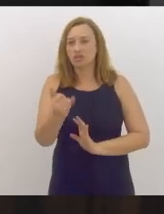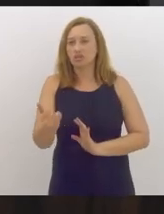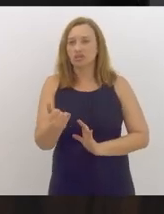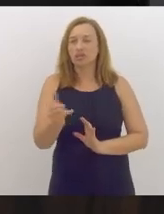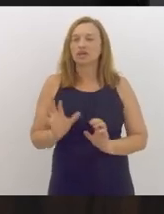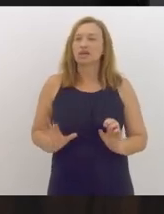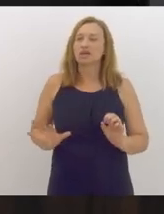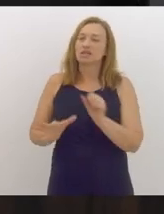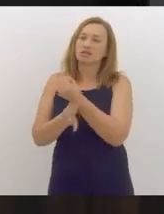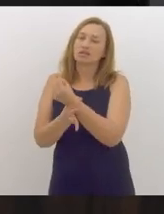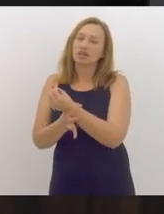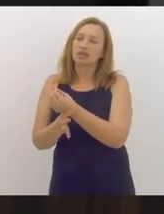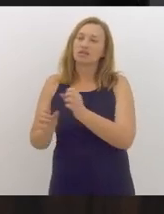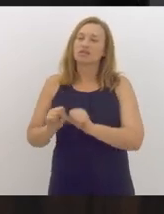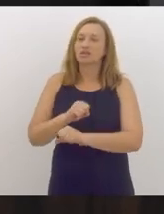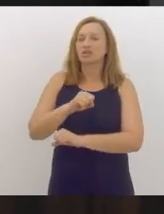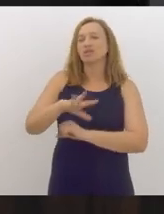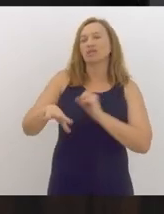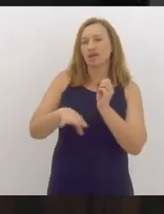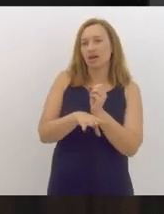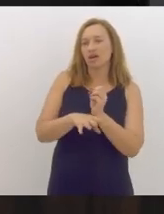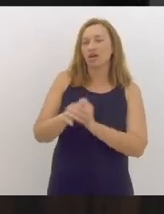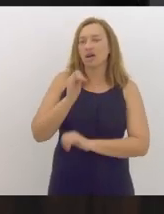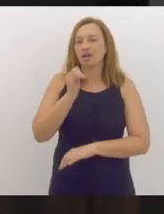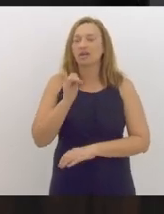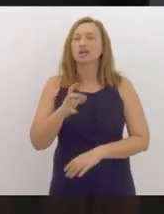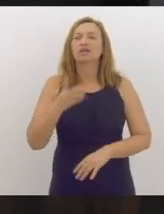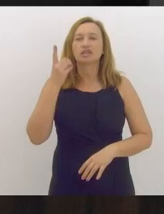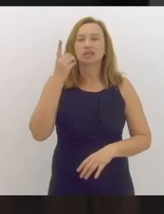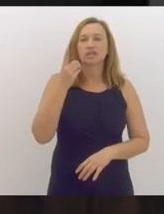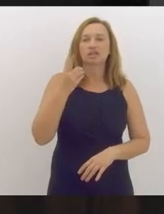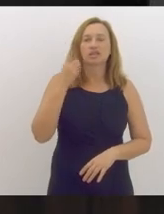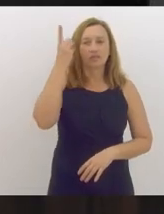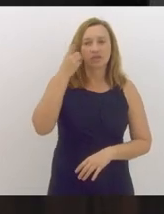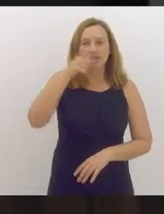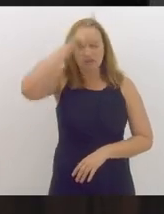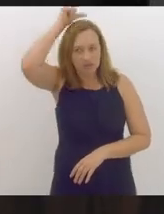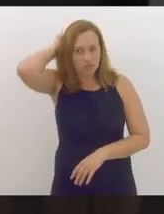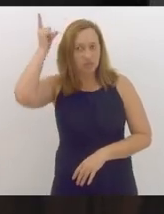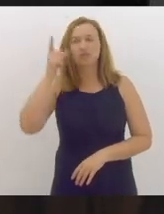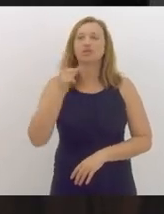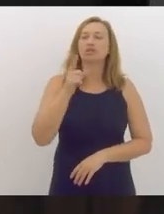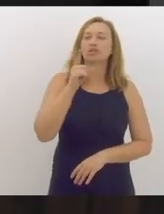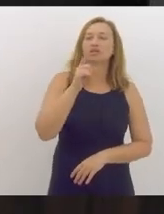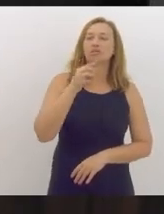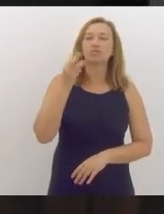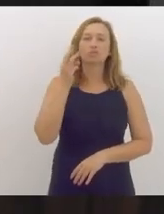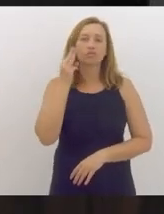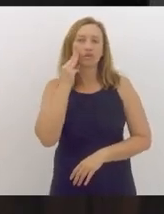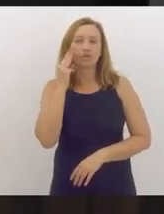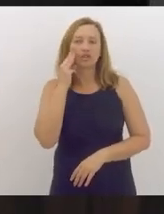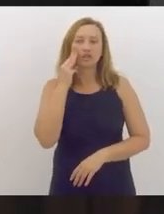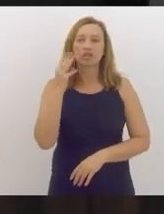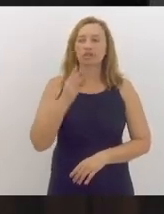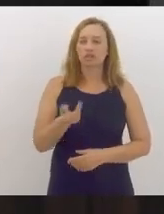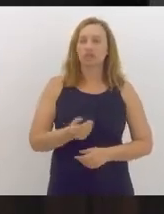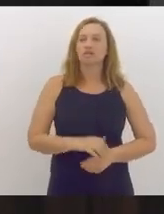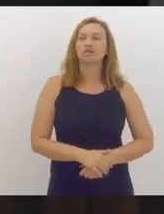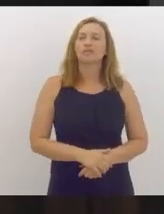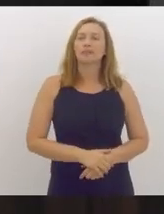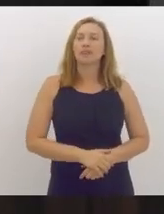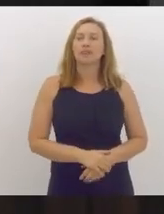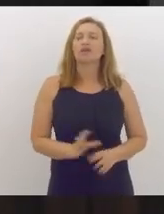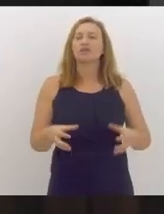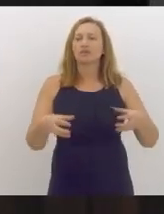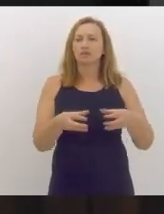seguridade social favorável, de orçamento favorável. Relator de deputado Luiz Paulo, Dionísio Lins, Mônica Francisco e Leomar Coelho. Pendendo de pareceres